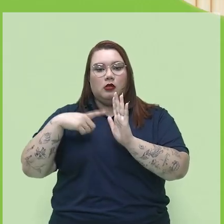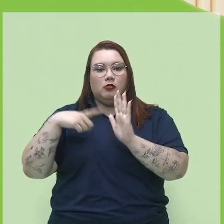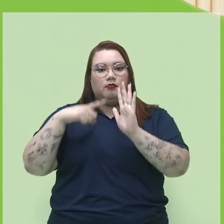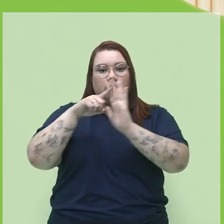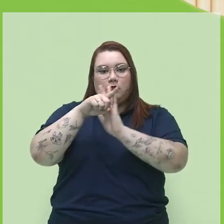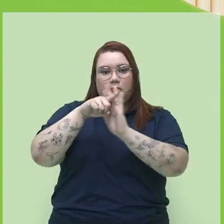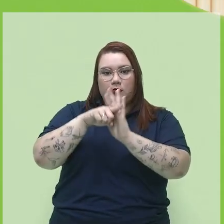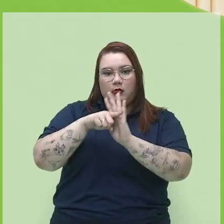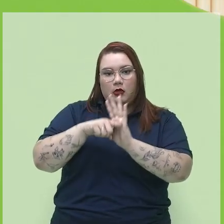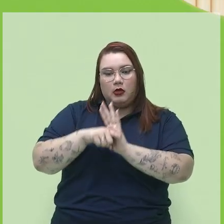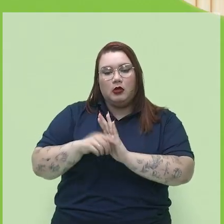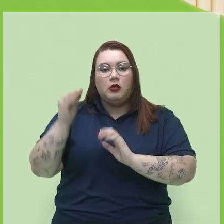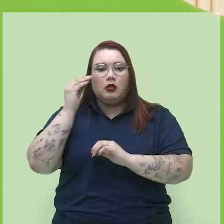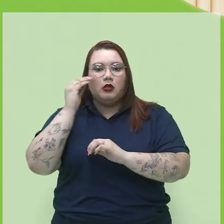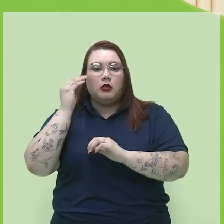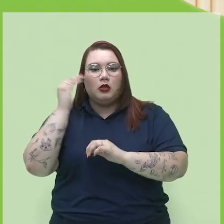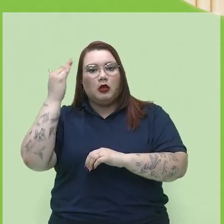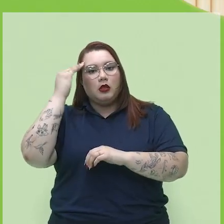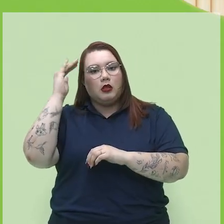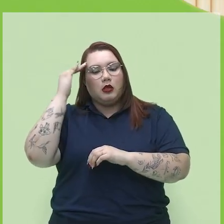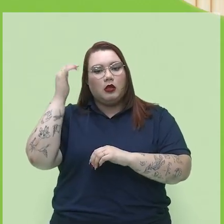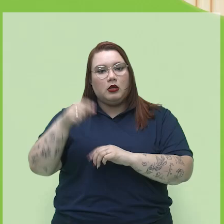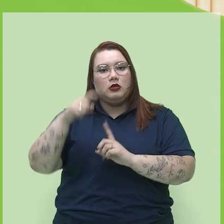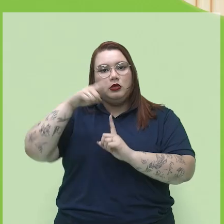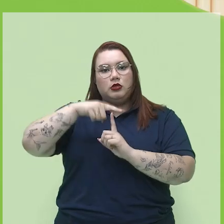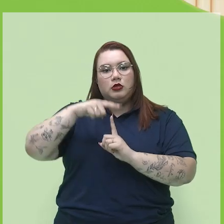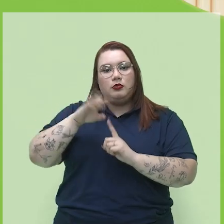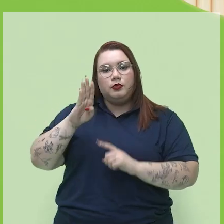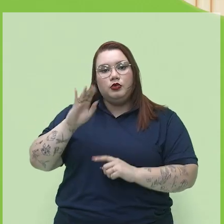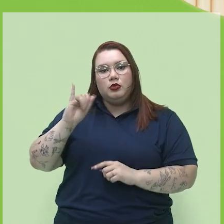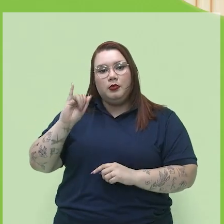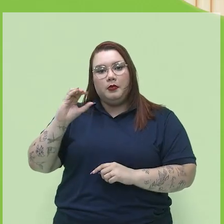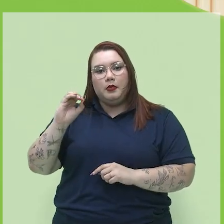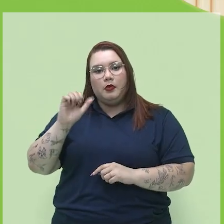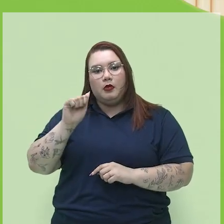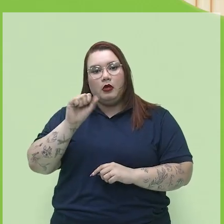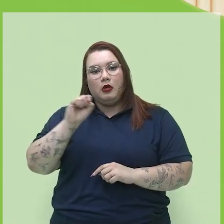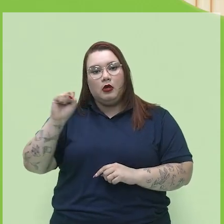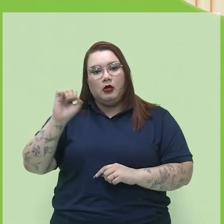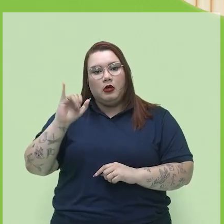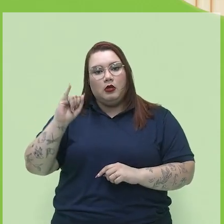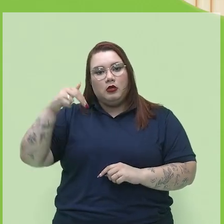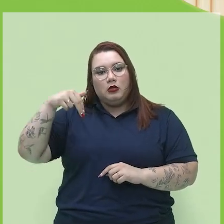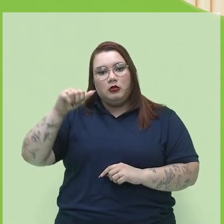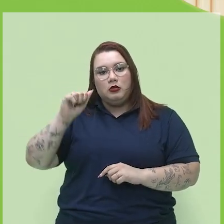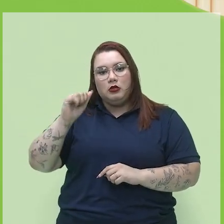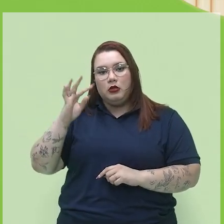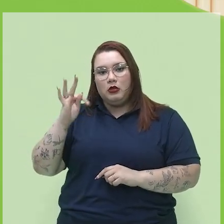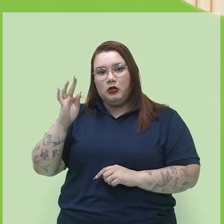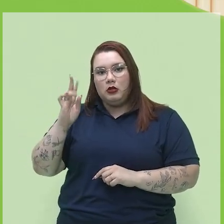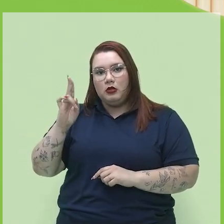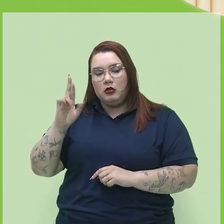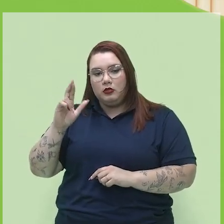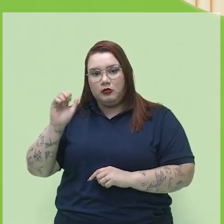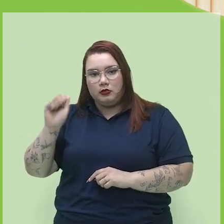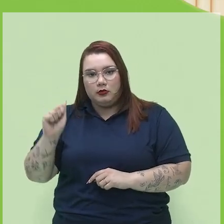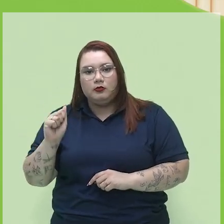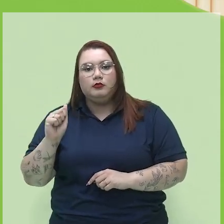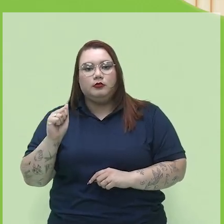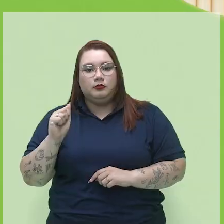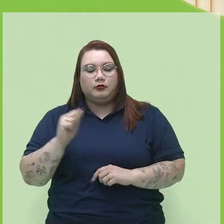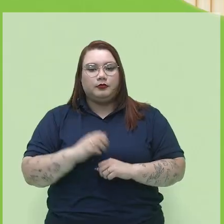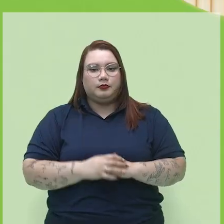temos essas pesquisas relacionadas para tentar entender essas bioassinaturas. E quais seriam, né, vamos detalhar um pouquinho